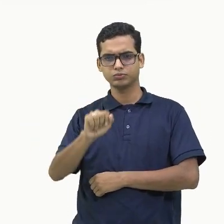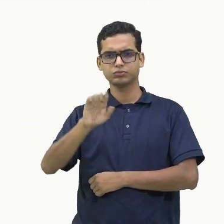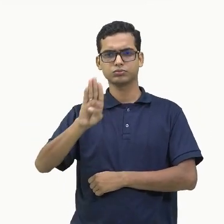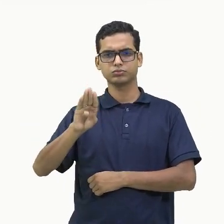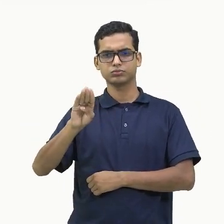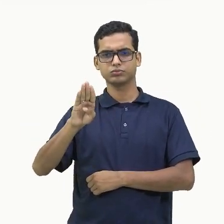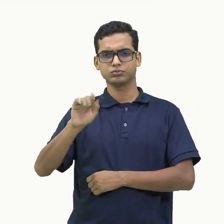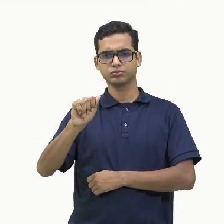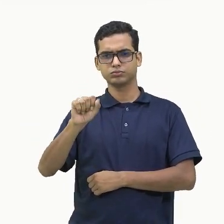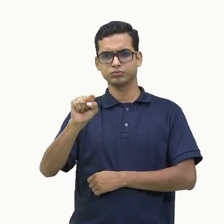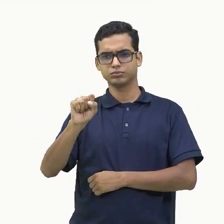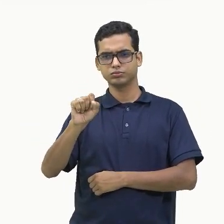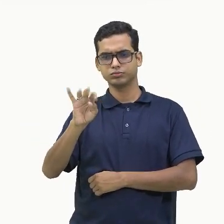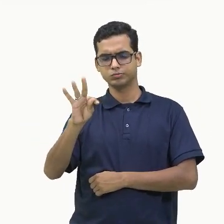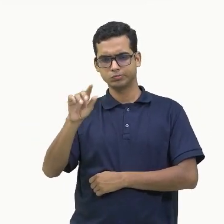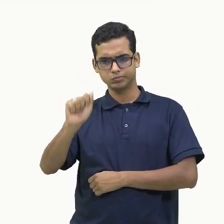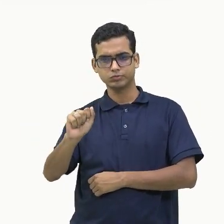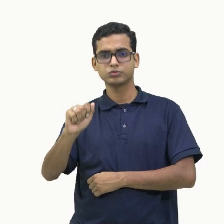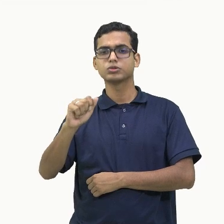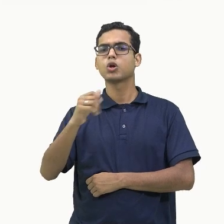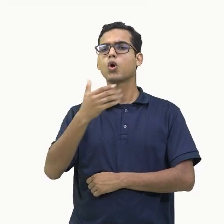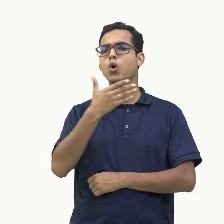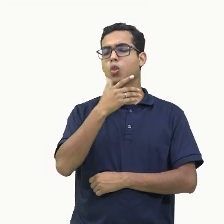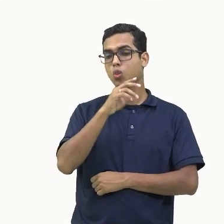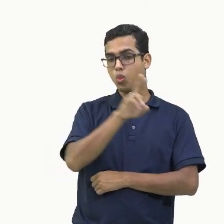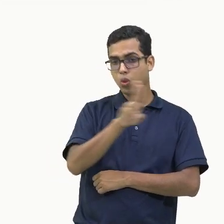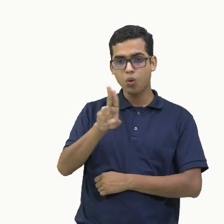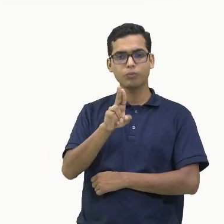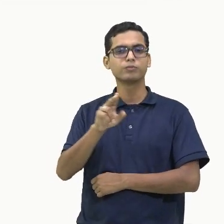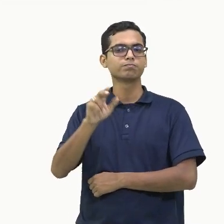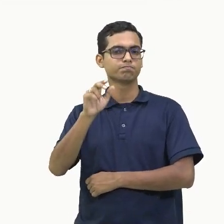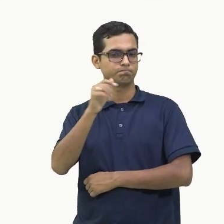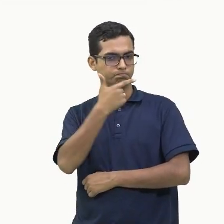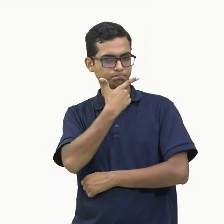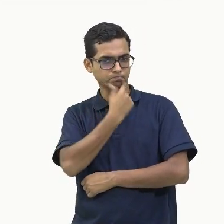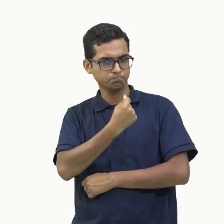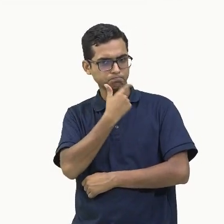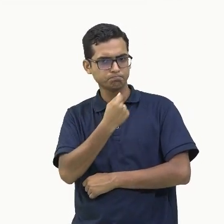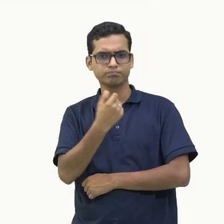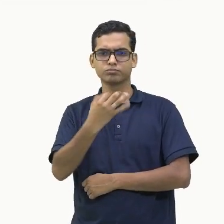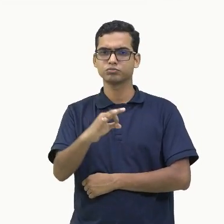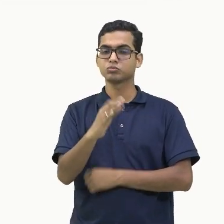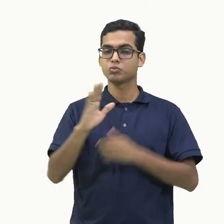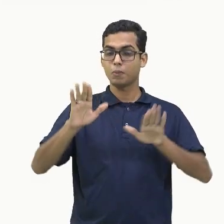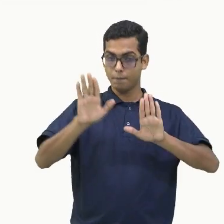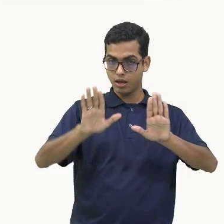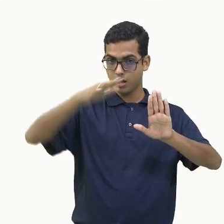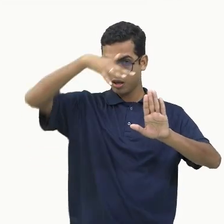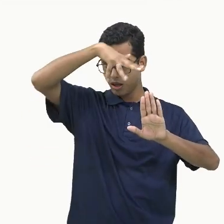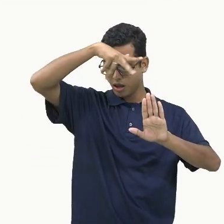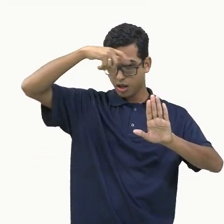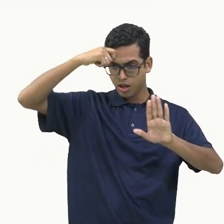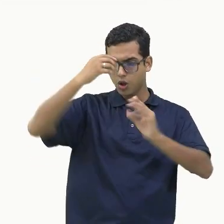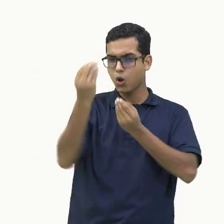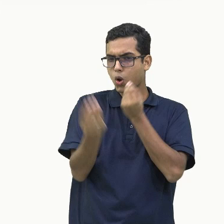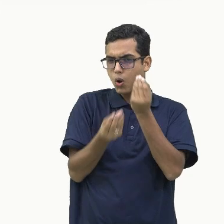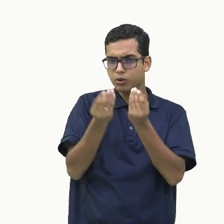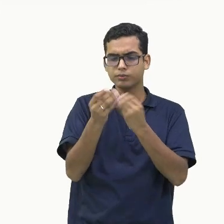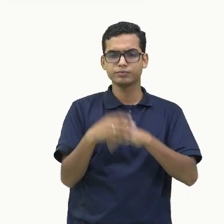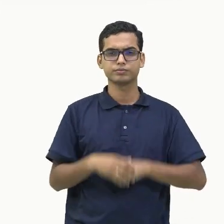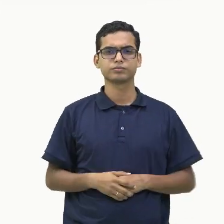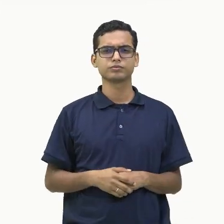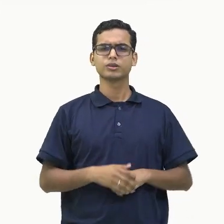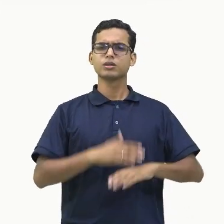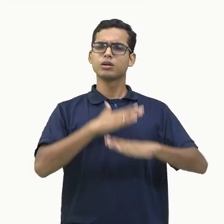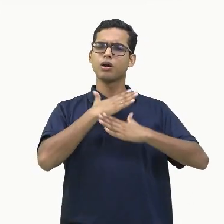nome masculino, correto? Mas, aqui em Manaus, algo do tipo poderia ser dito tranquilamente.